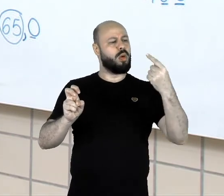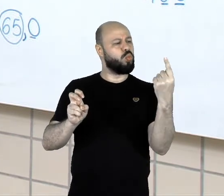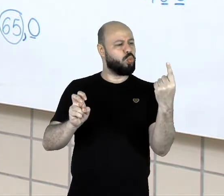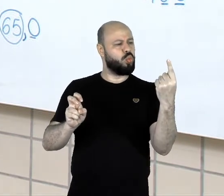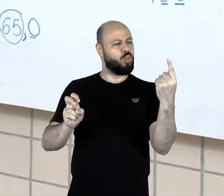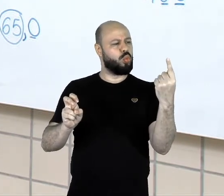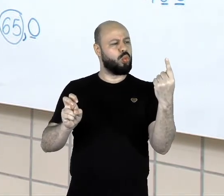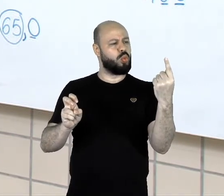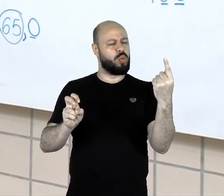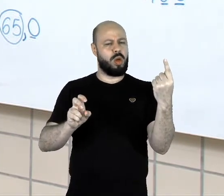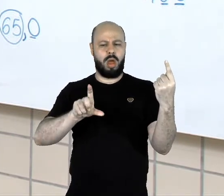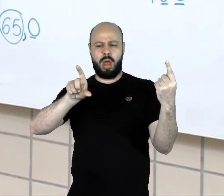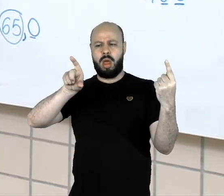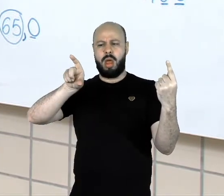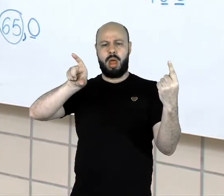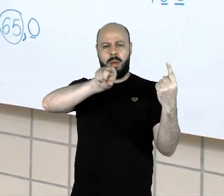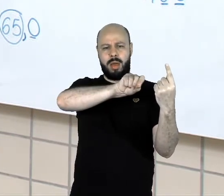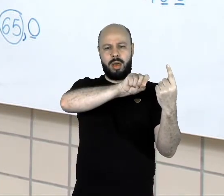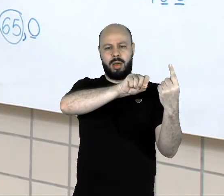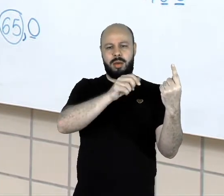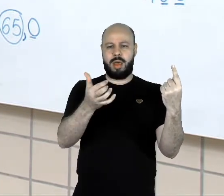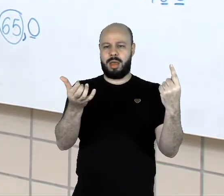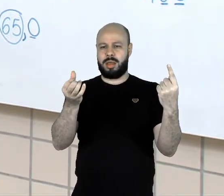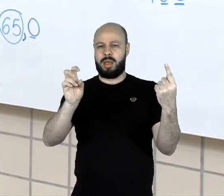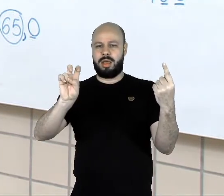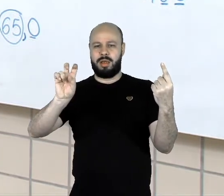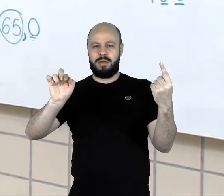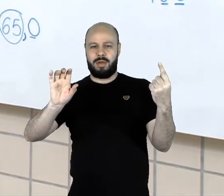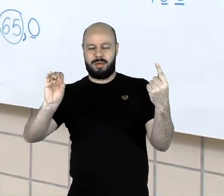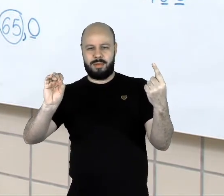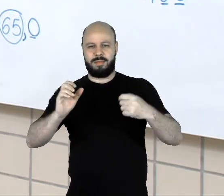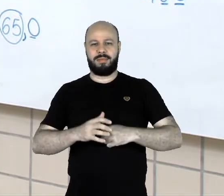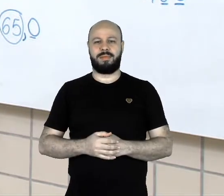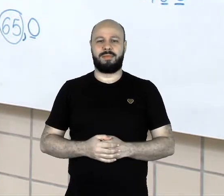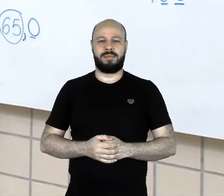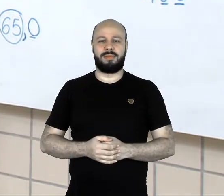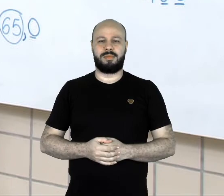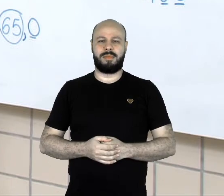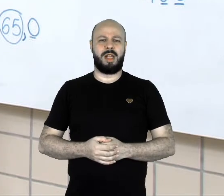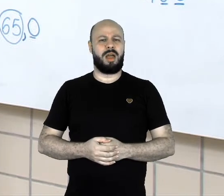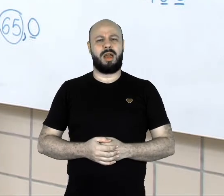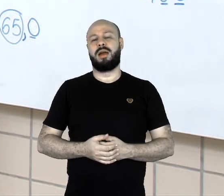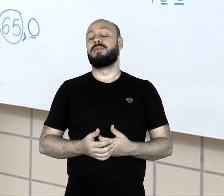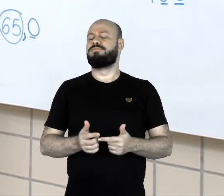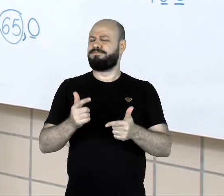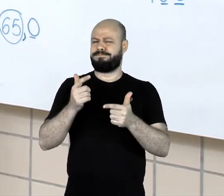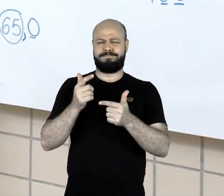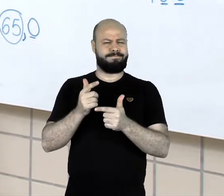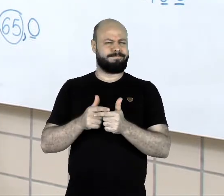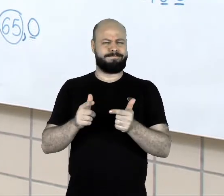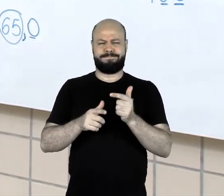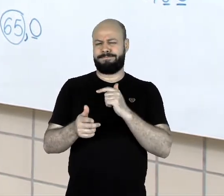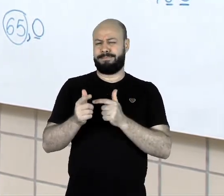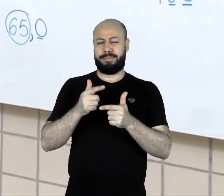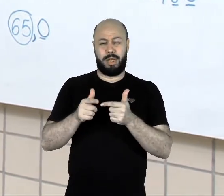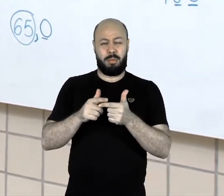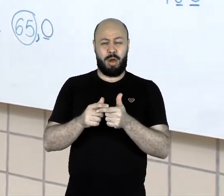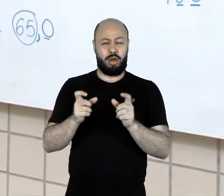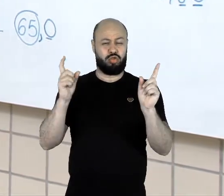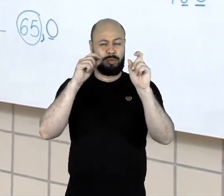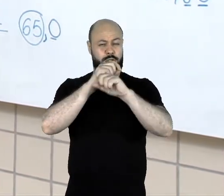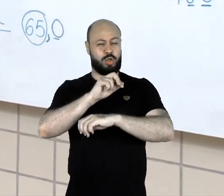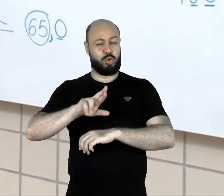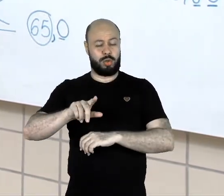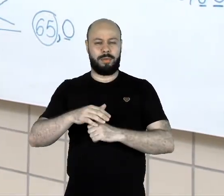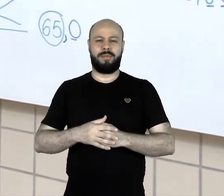que 65,0. Viu só que não é difícil? Então, só recapitulando,